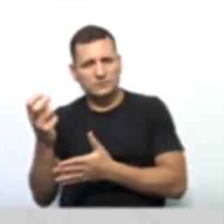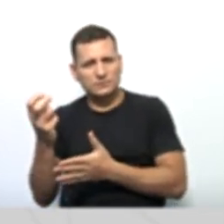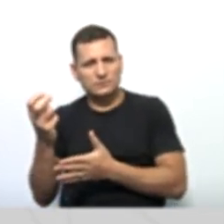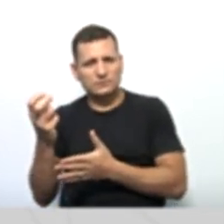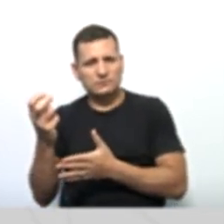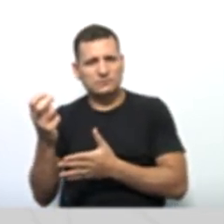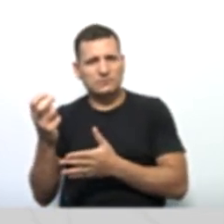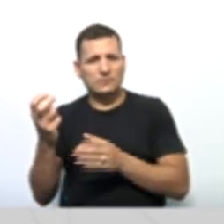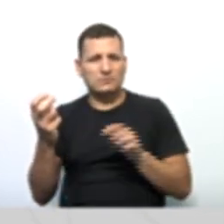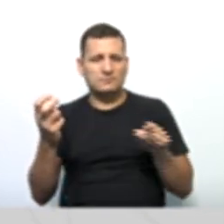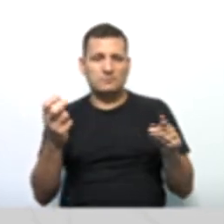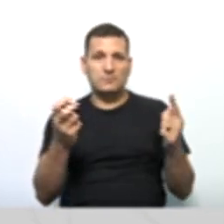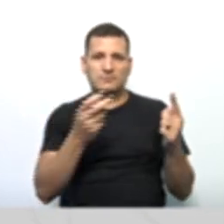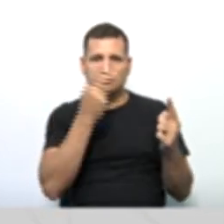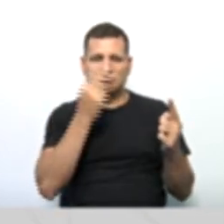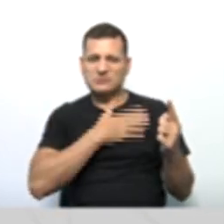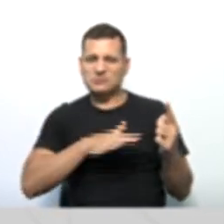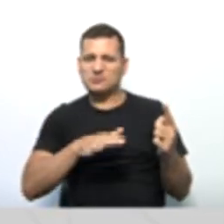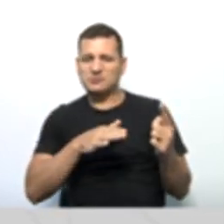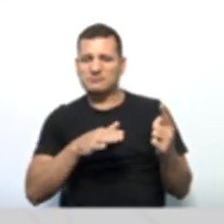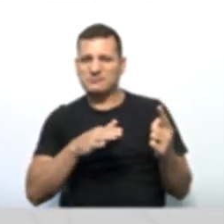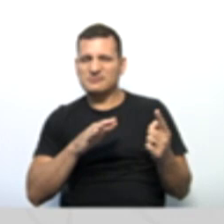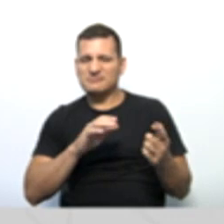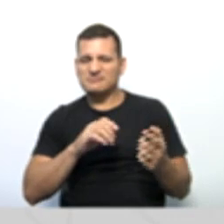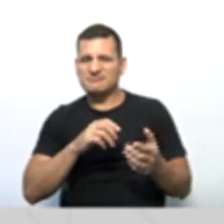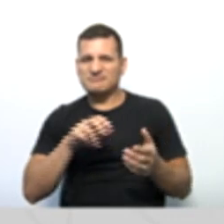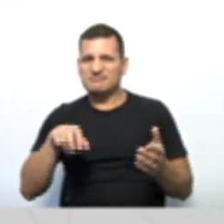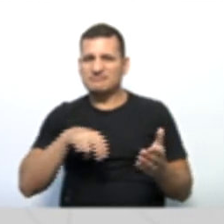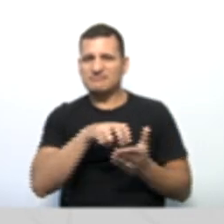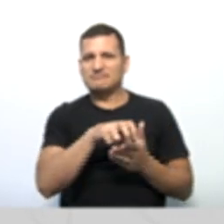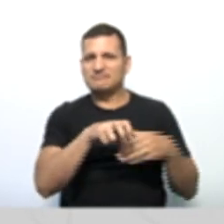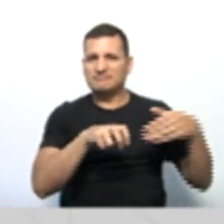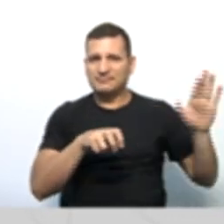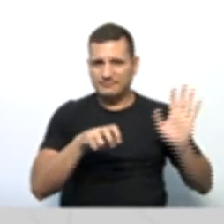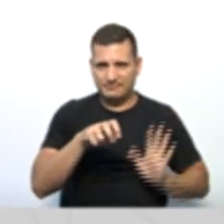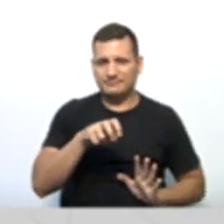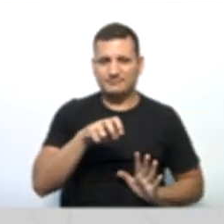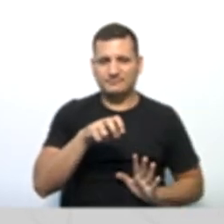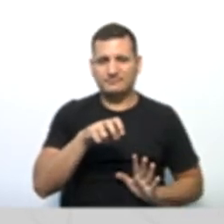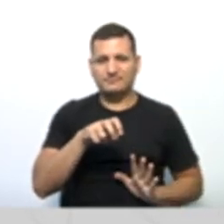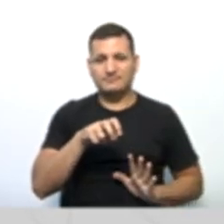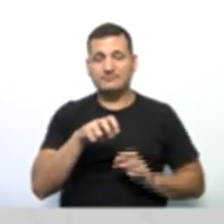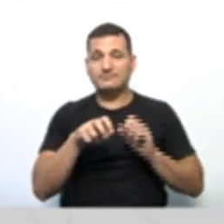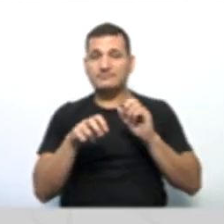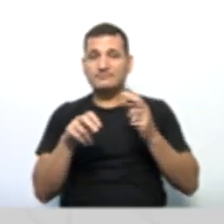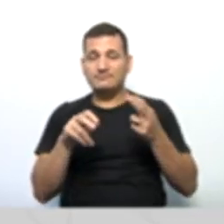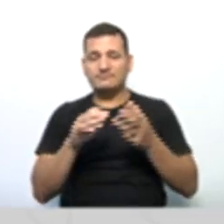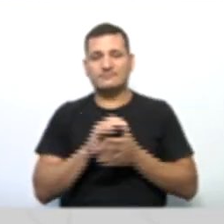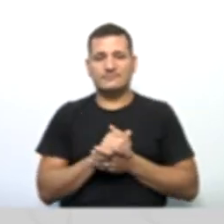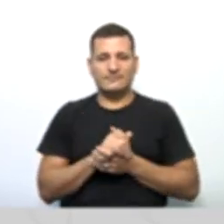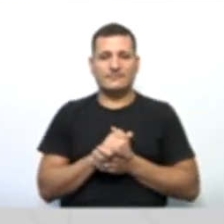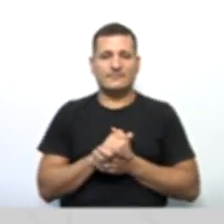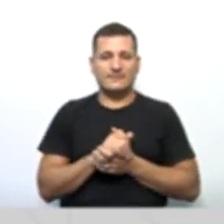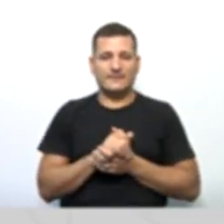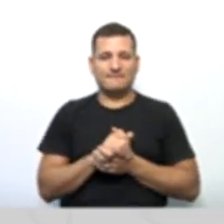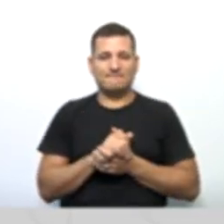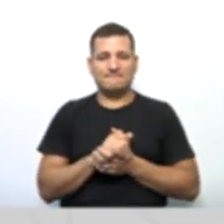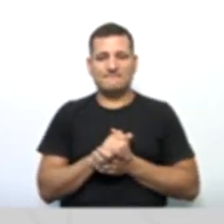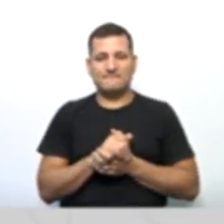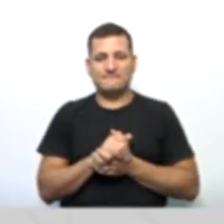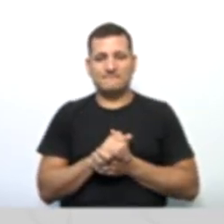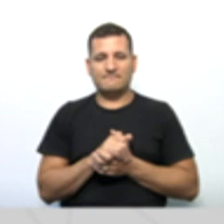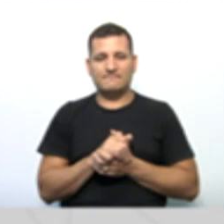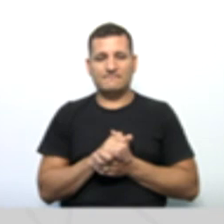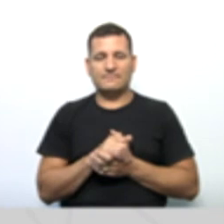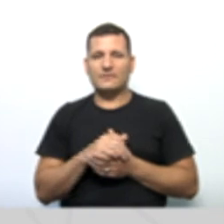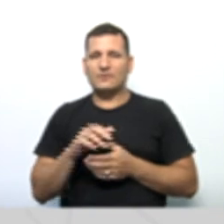livrar dela? Hein? Pensaram nisso? Usar de desculpa? Ou será que essa pessoa aqui é uma